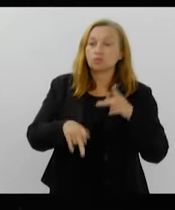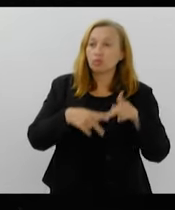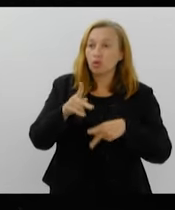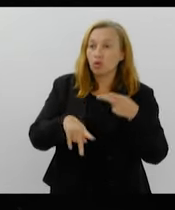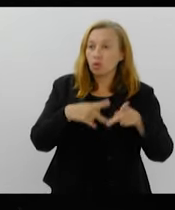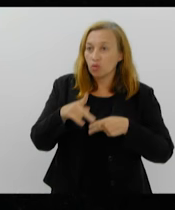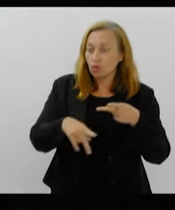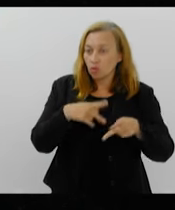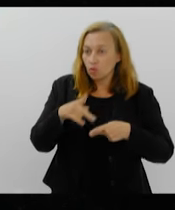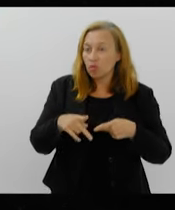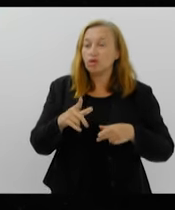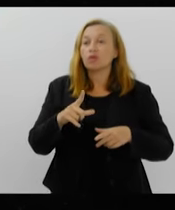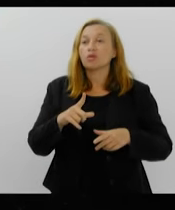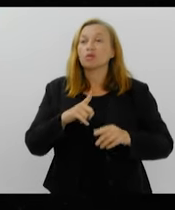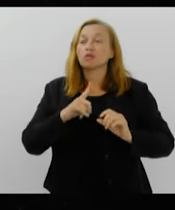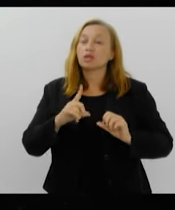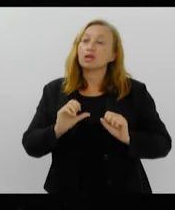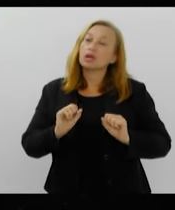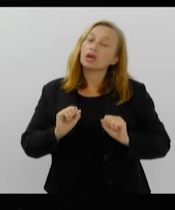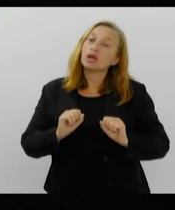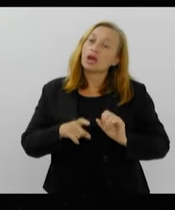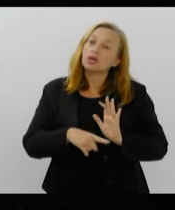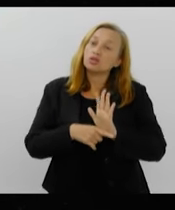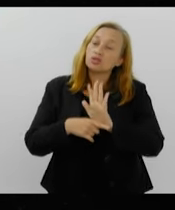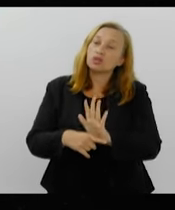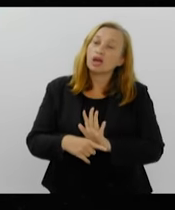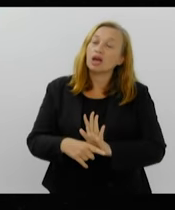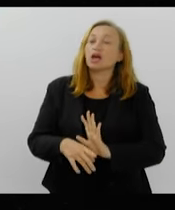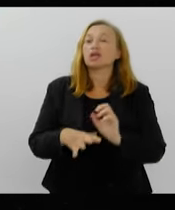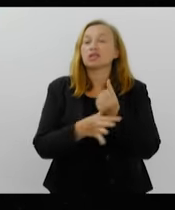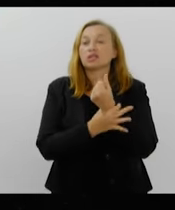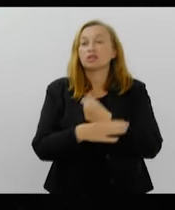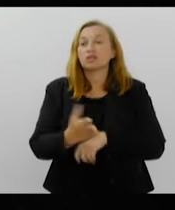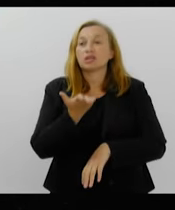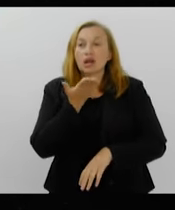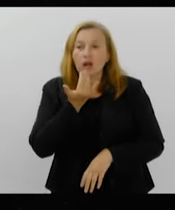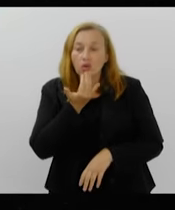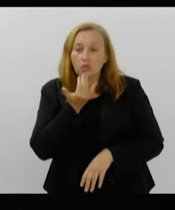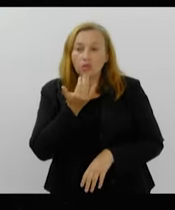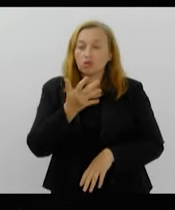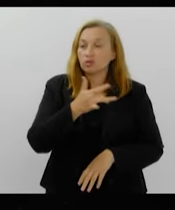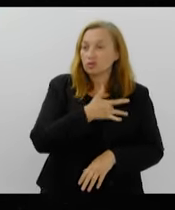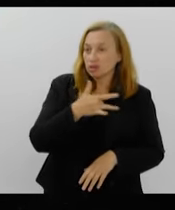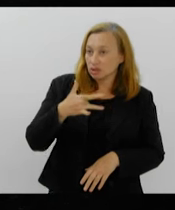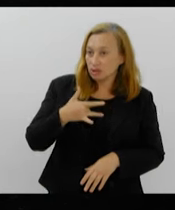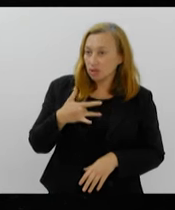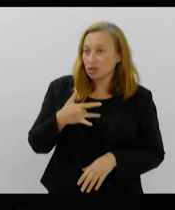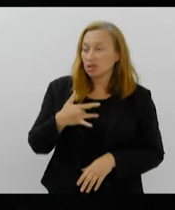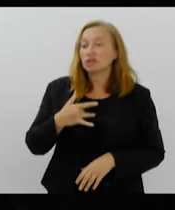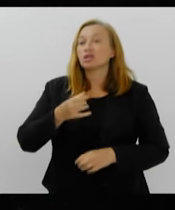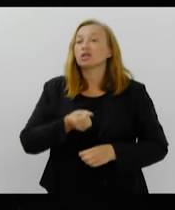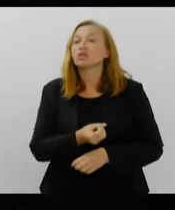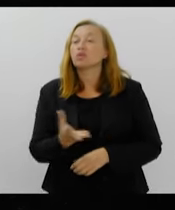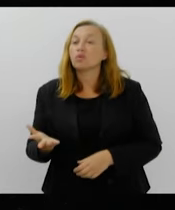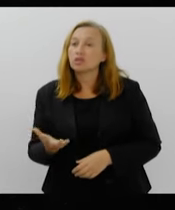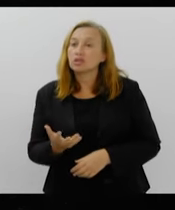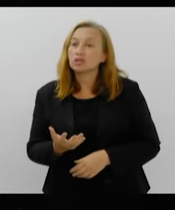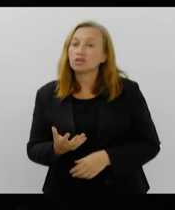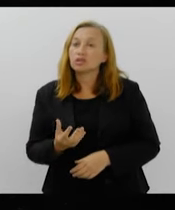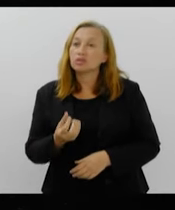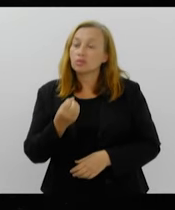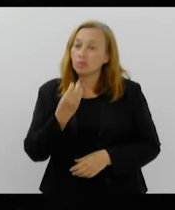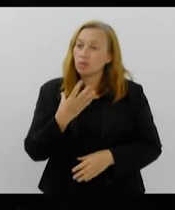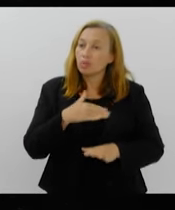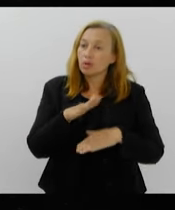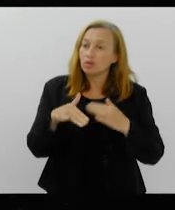gente poder entar a segurança alimentar na produção de alimentos saudáveis em quantidade suficiente